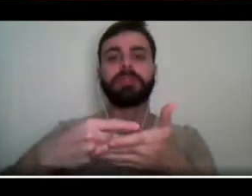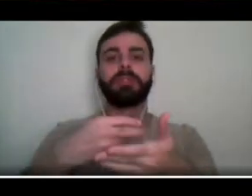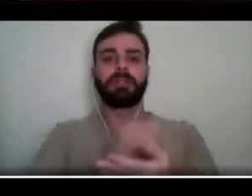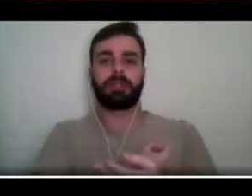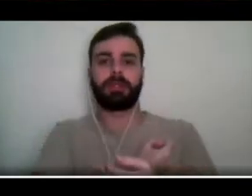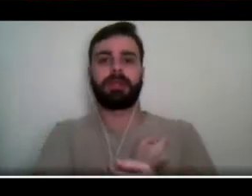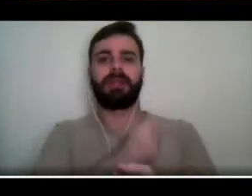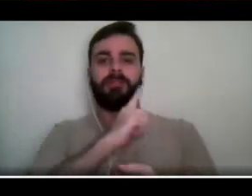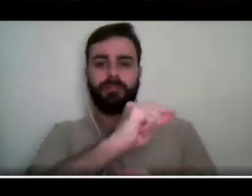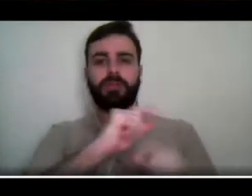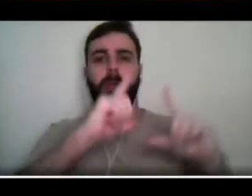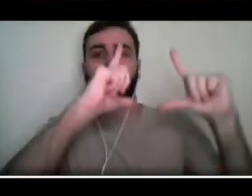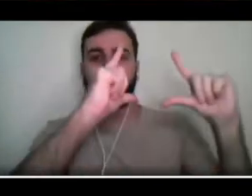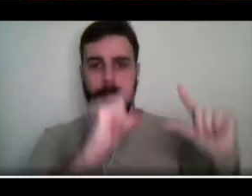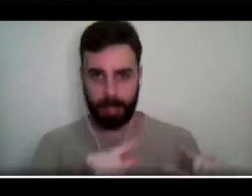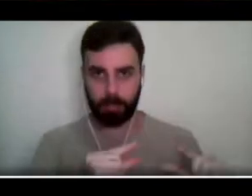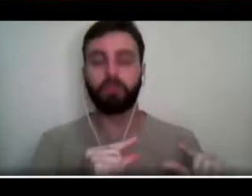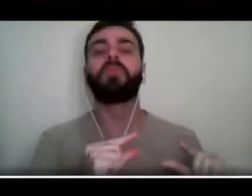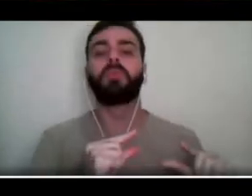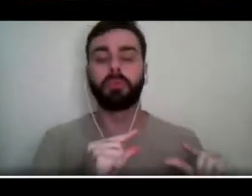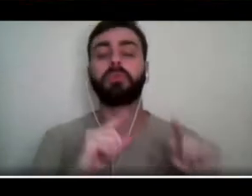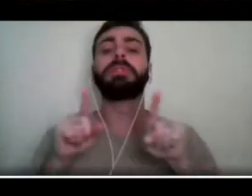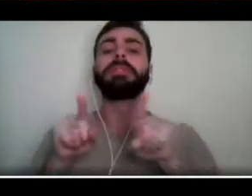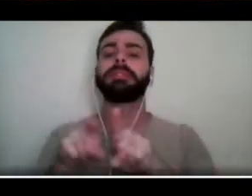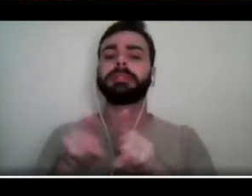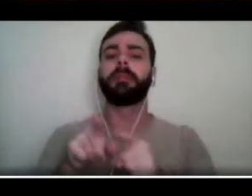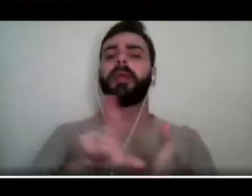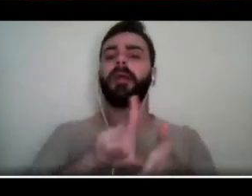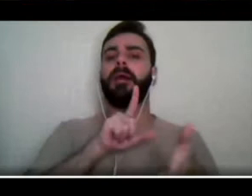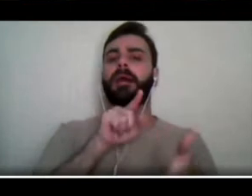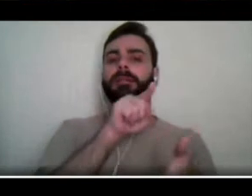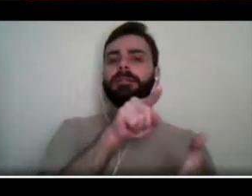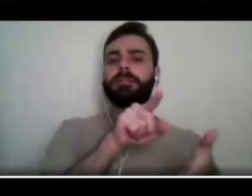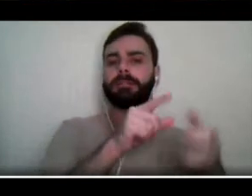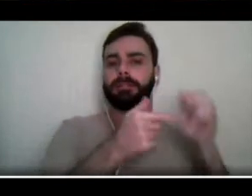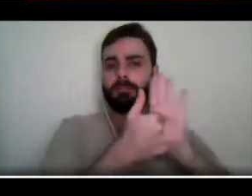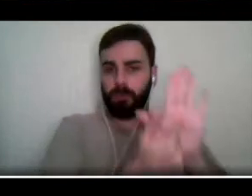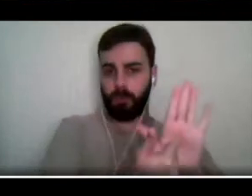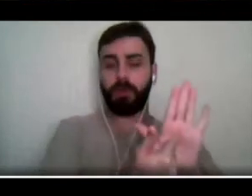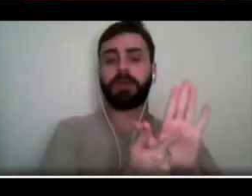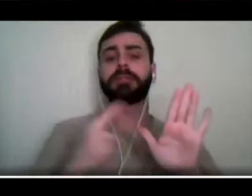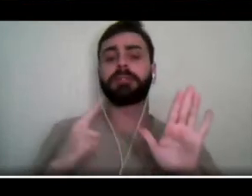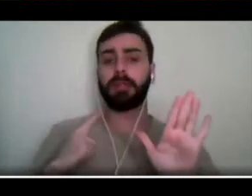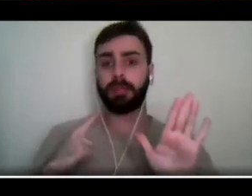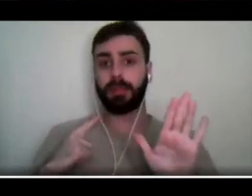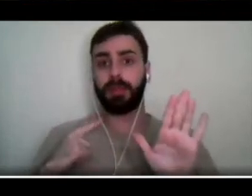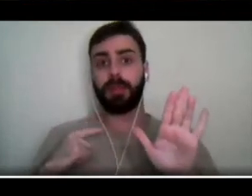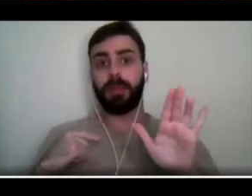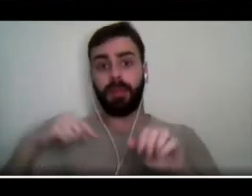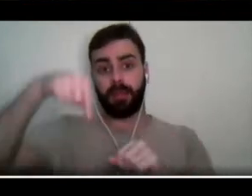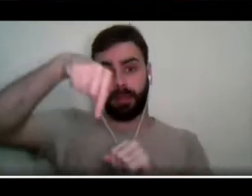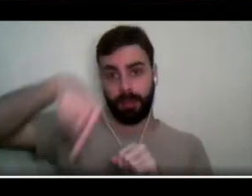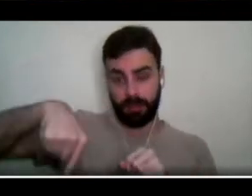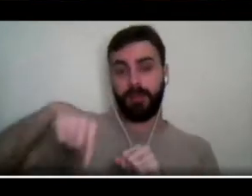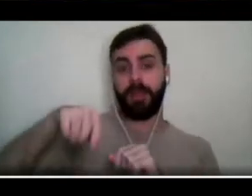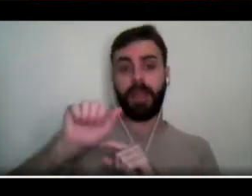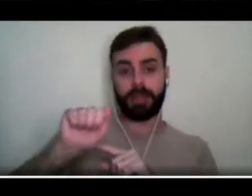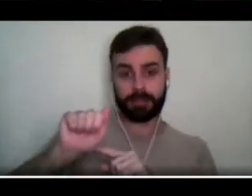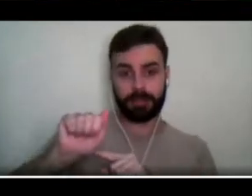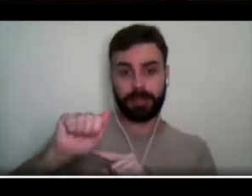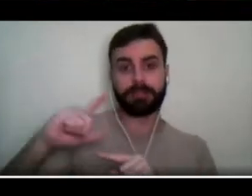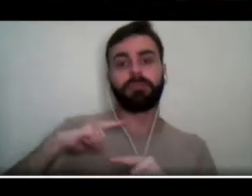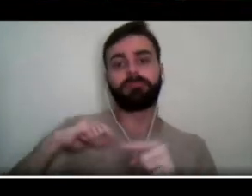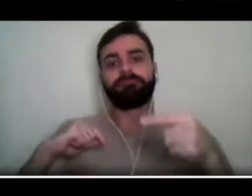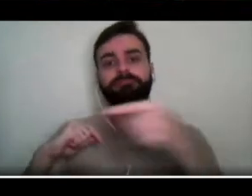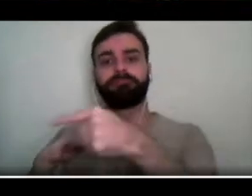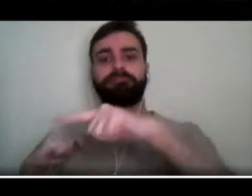velocidade, e da mesma forma, como no exemplo anterior, eu tenho uma componente da aceleração que é perpendicular à velocidade